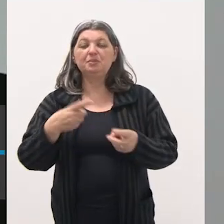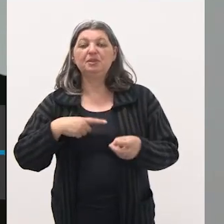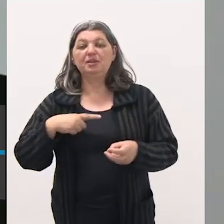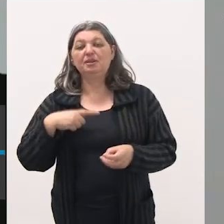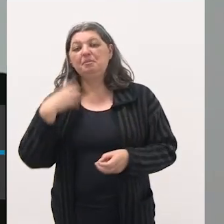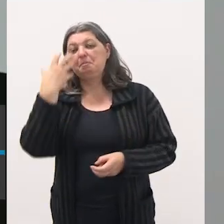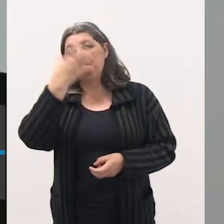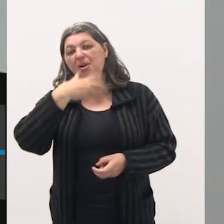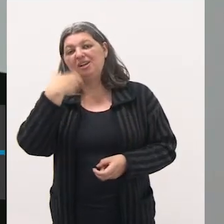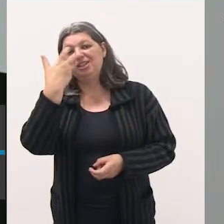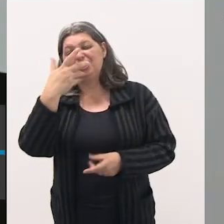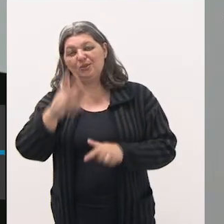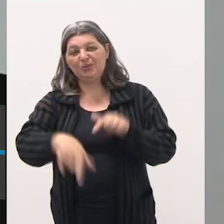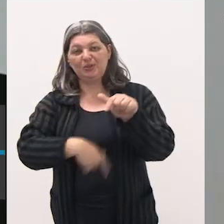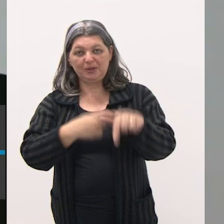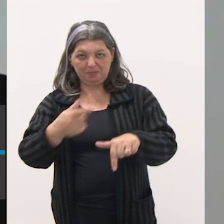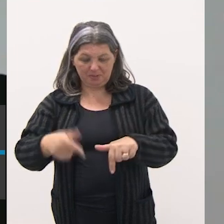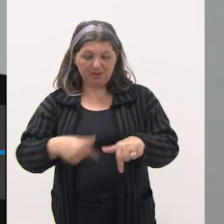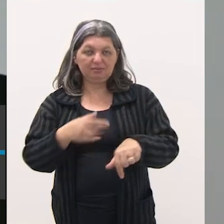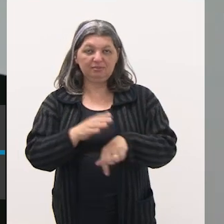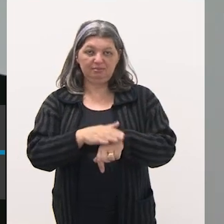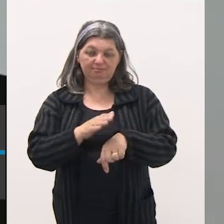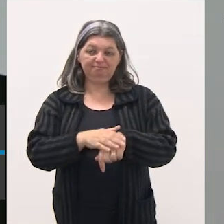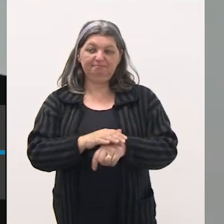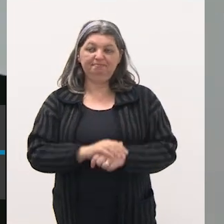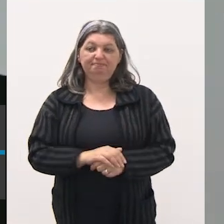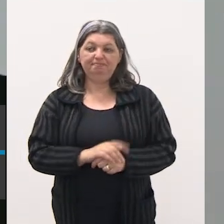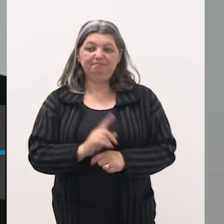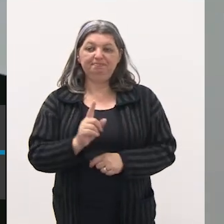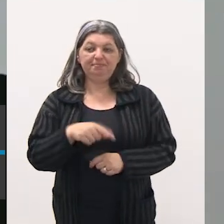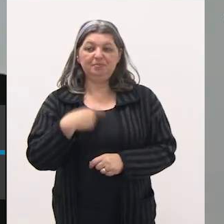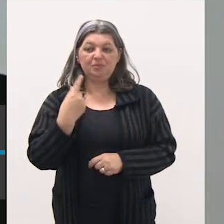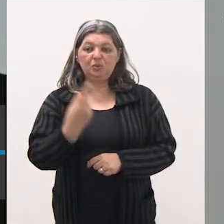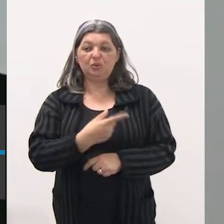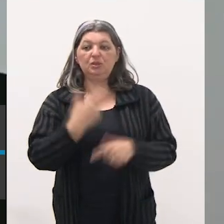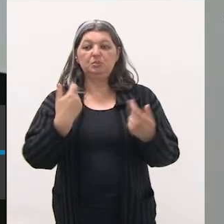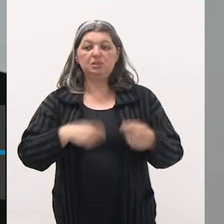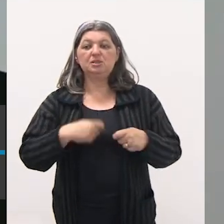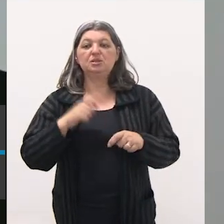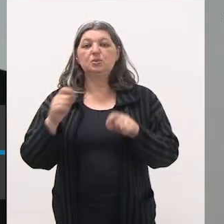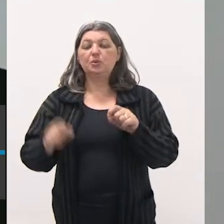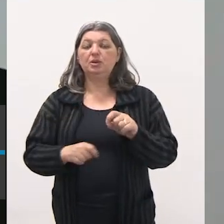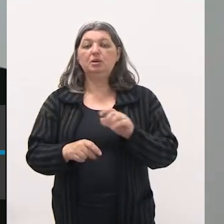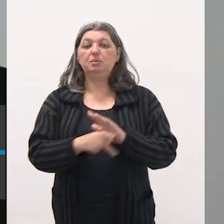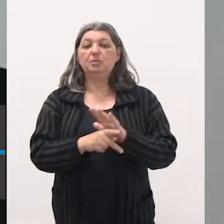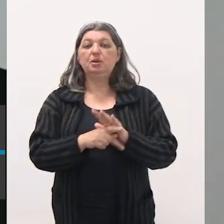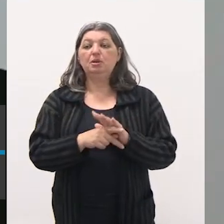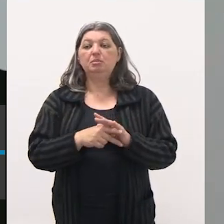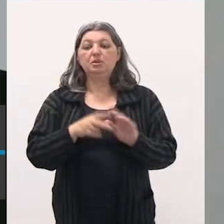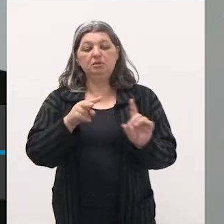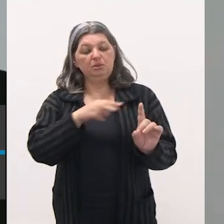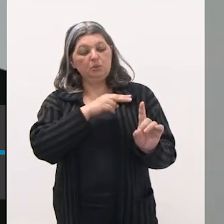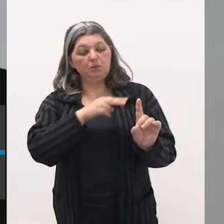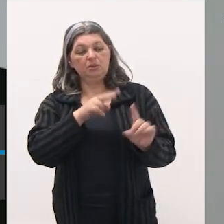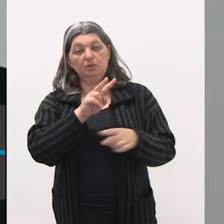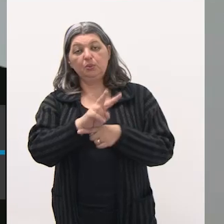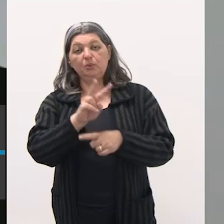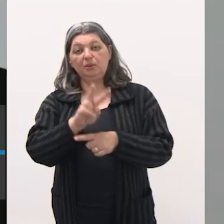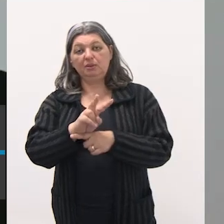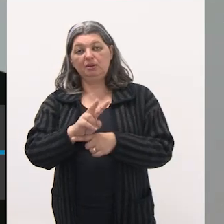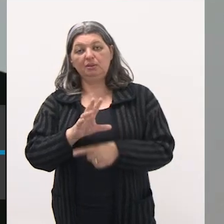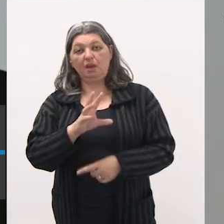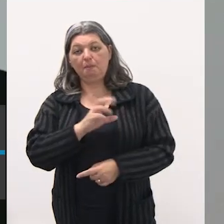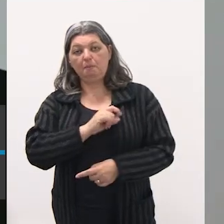né? Que você executa, e é isso que a gente precisa, né? Esse olhar cuidadoso, né?